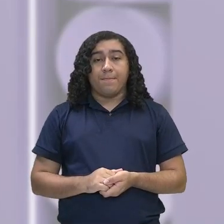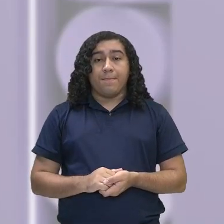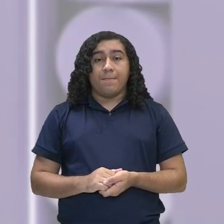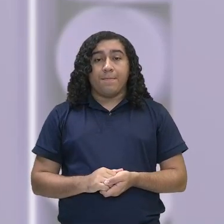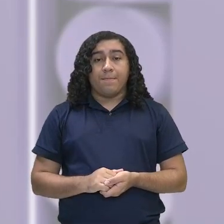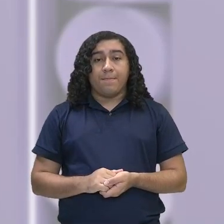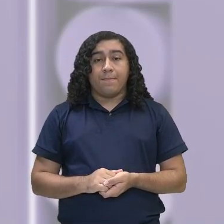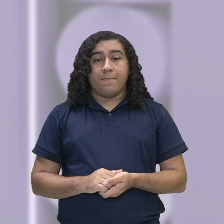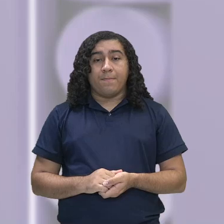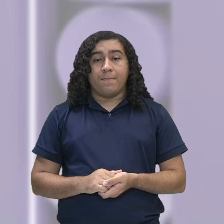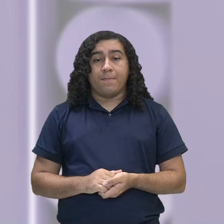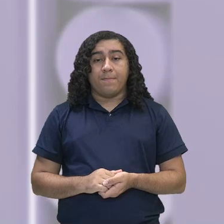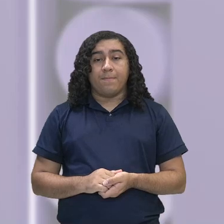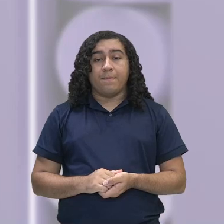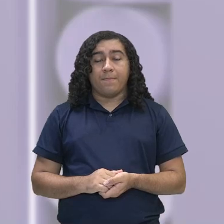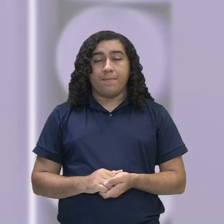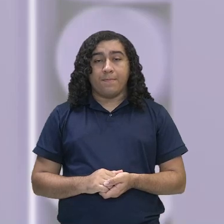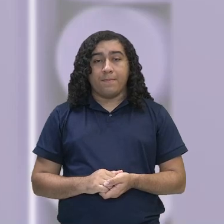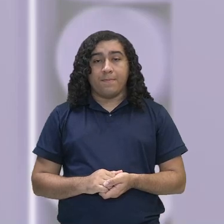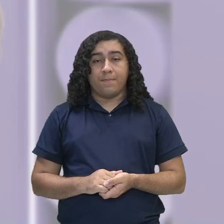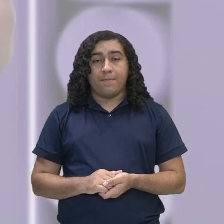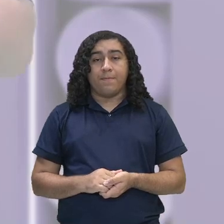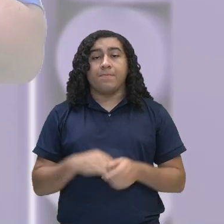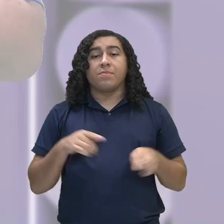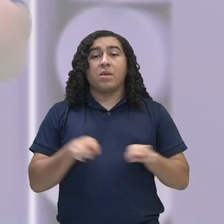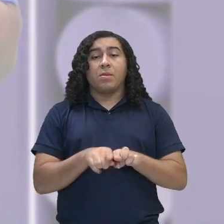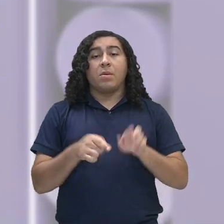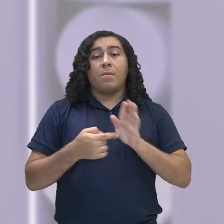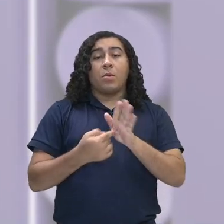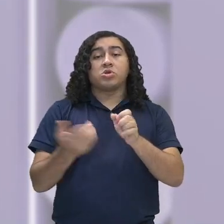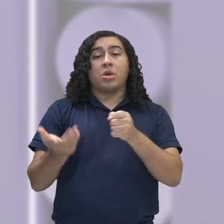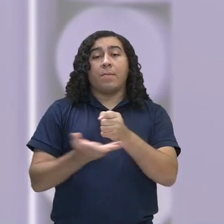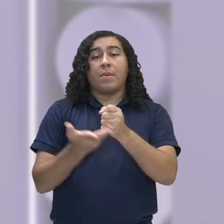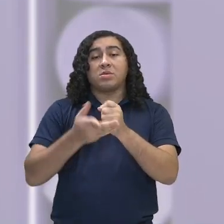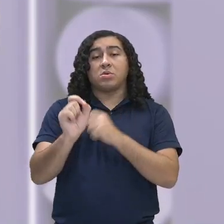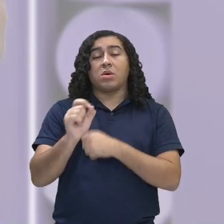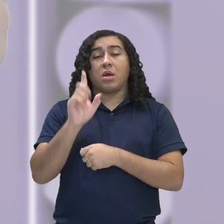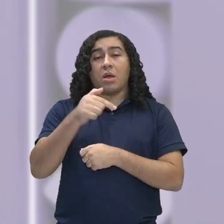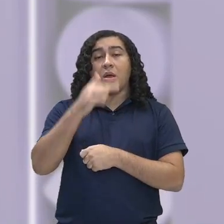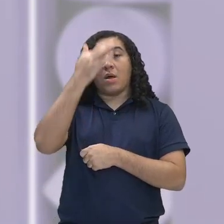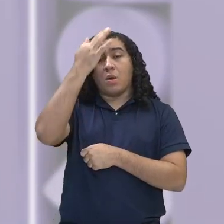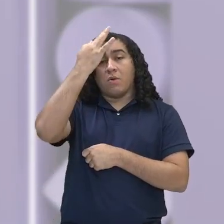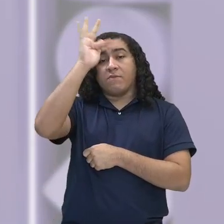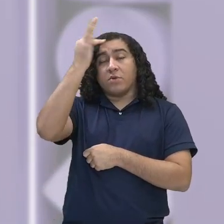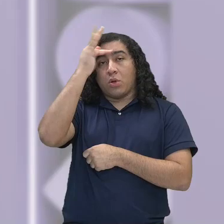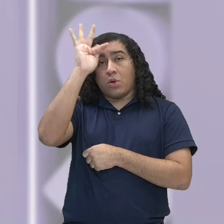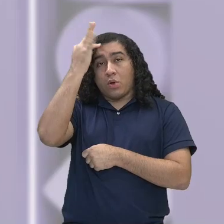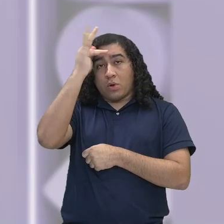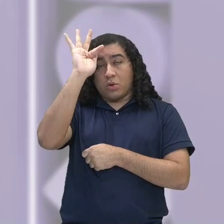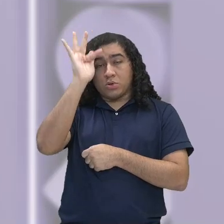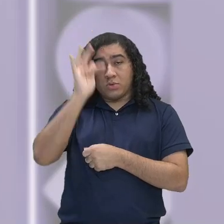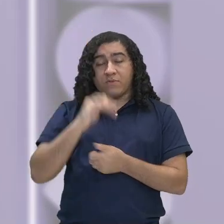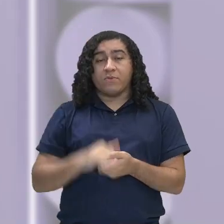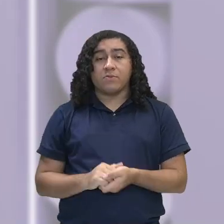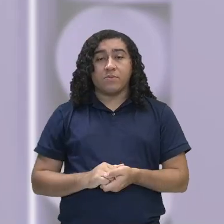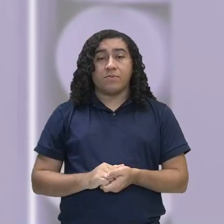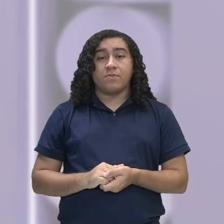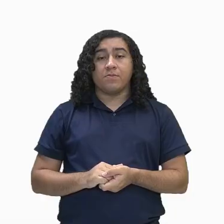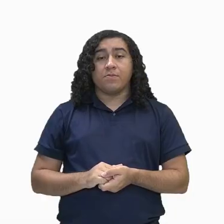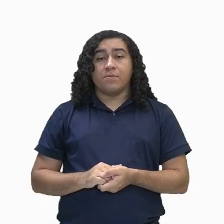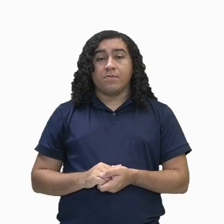queria fundamentar essa observação a partir de um filósofo polaco chamado